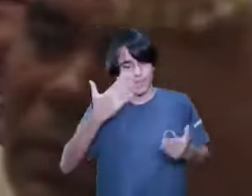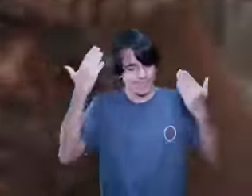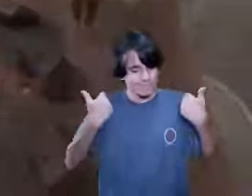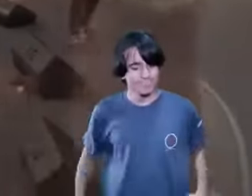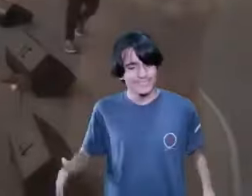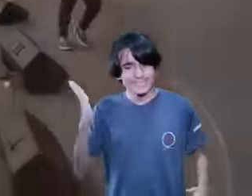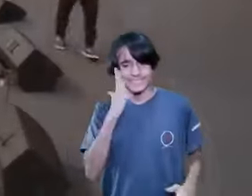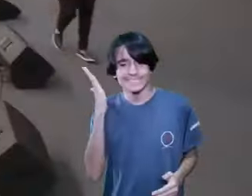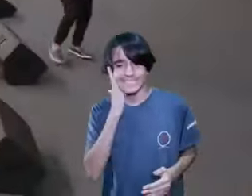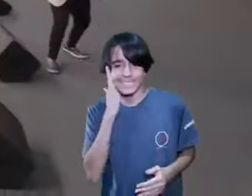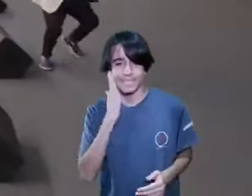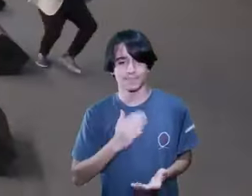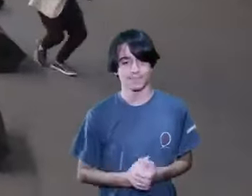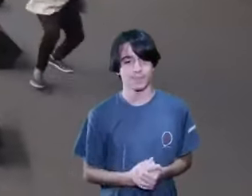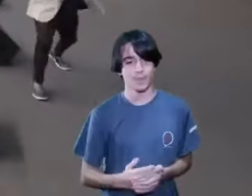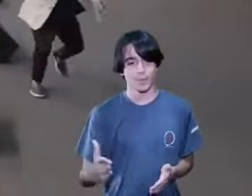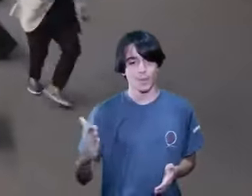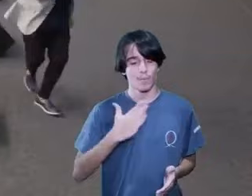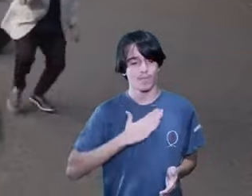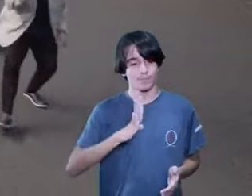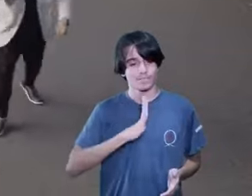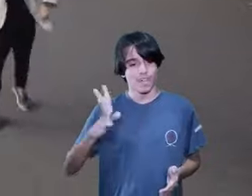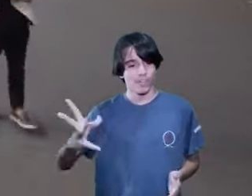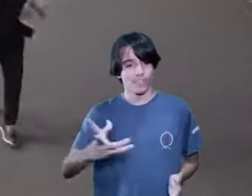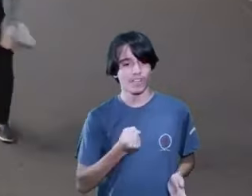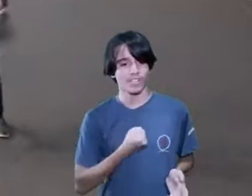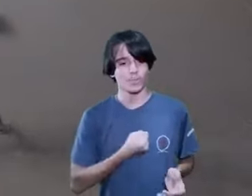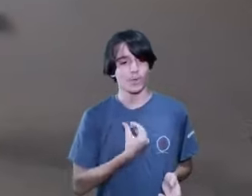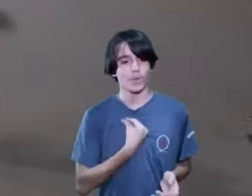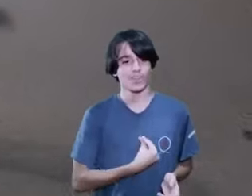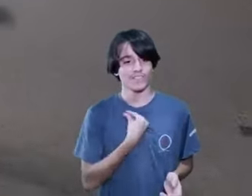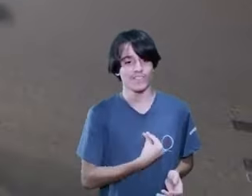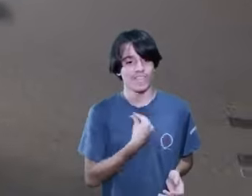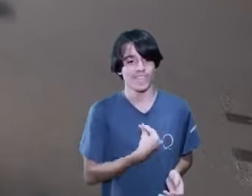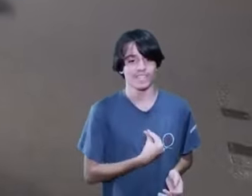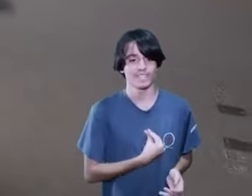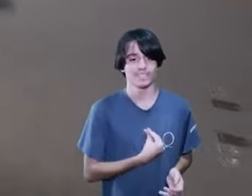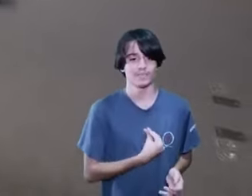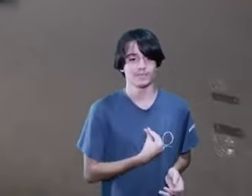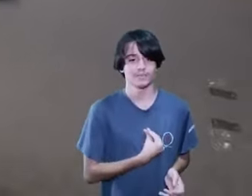eu sei que o meu Redentor vive.